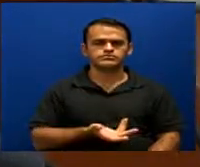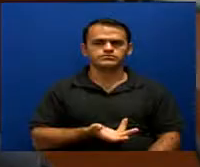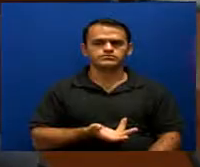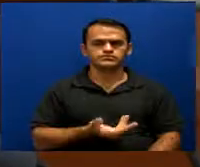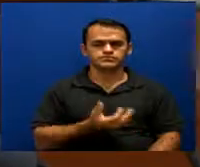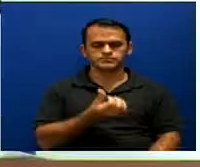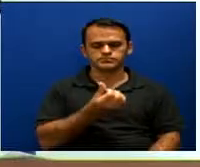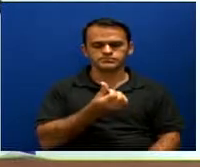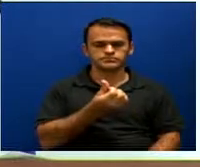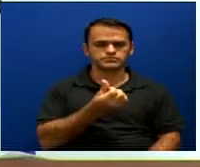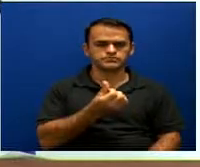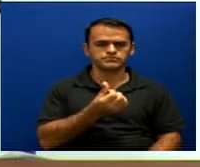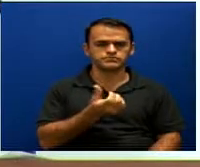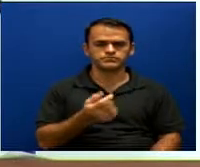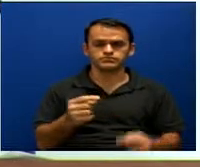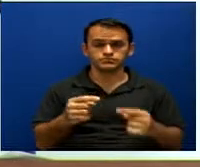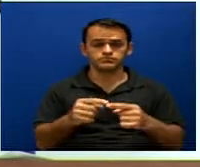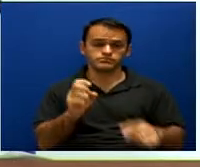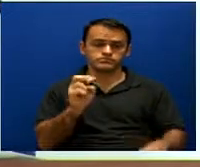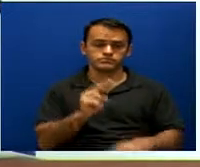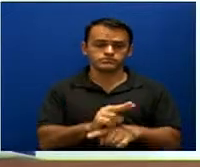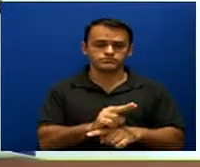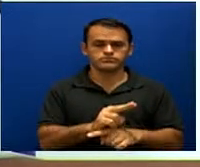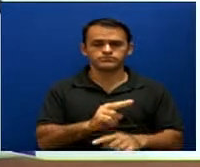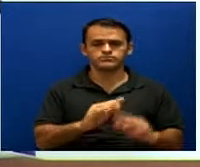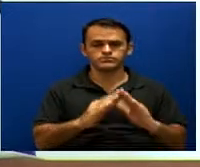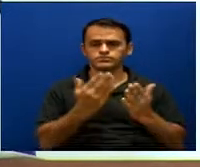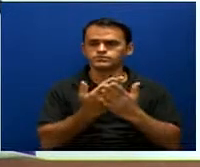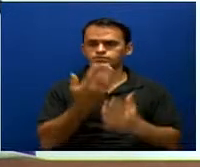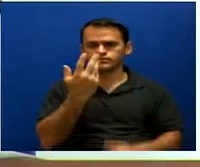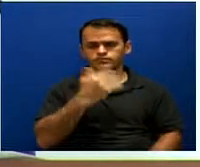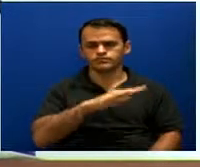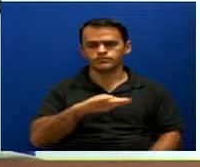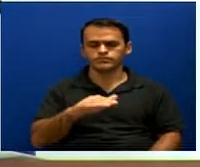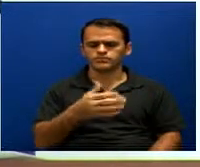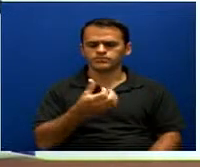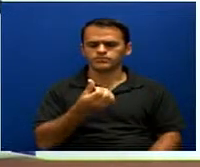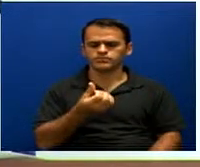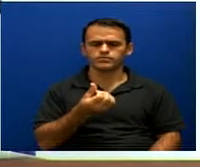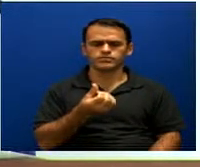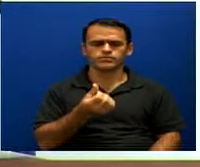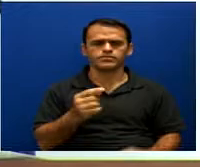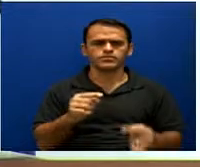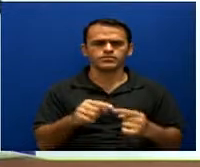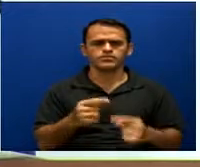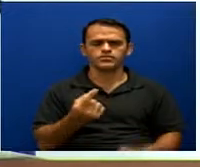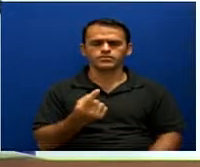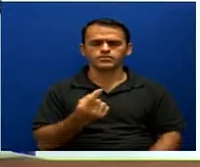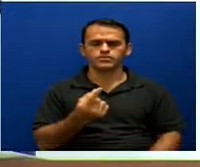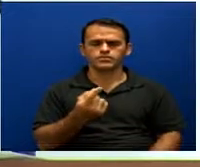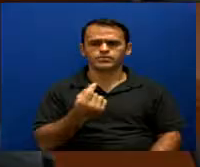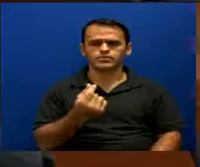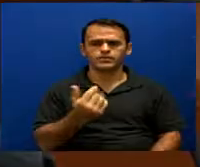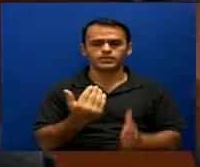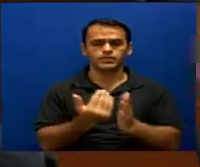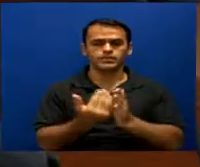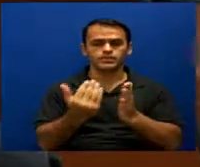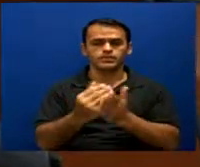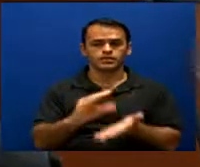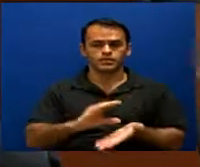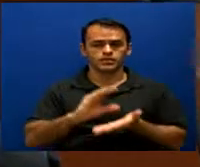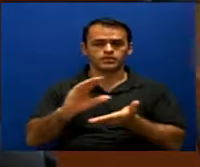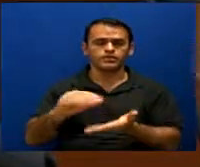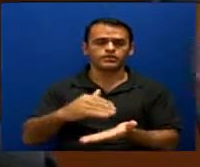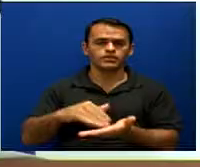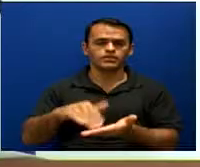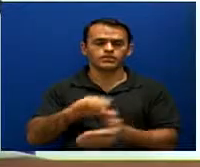A 6 é sobre as vagas nas creches e a 6 é sobre aumento do orçamento da cultura. Da cultura, que está com 800. De